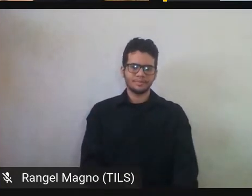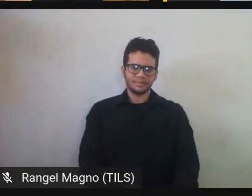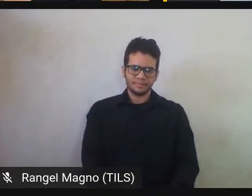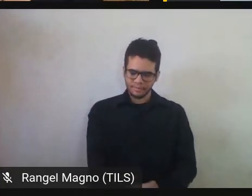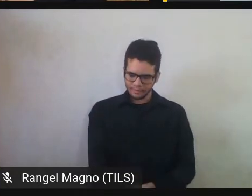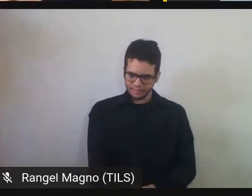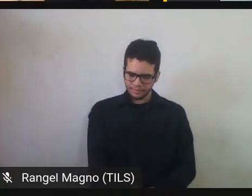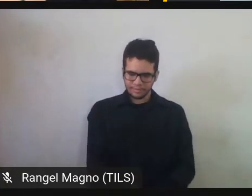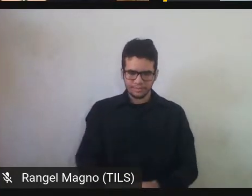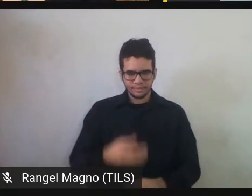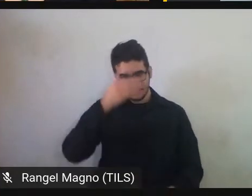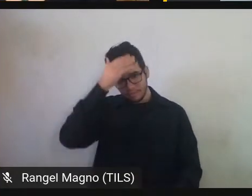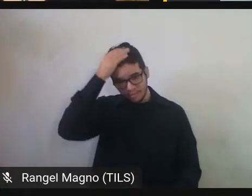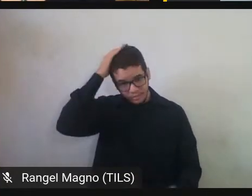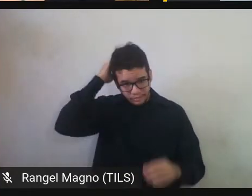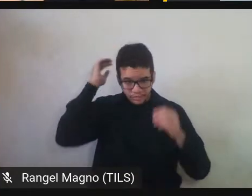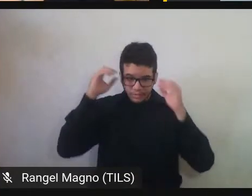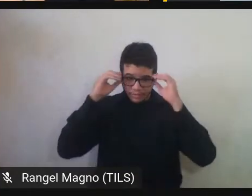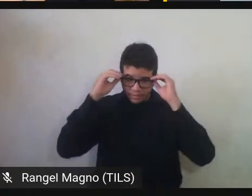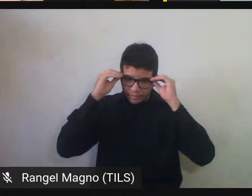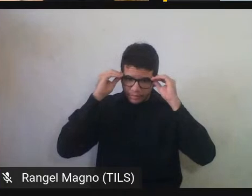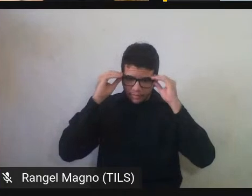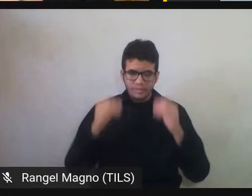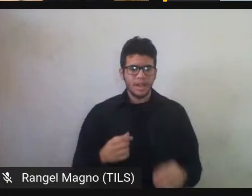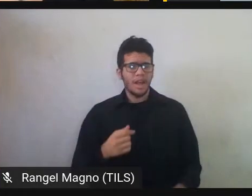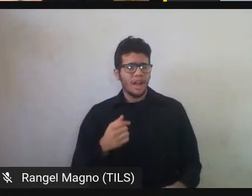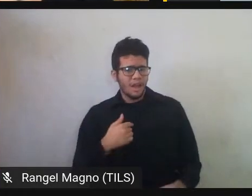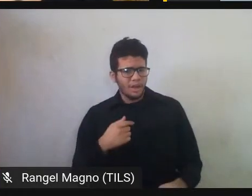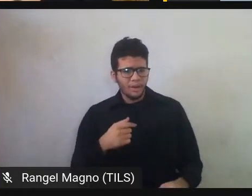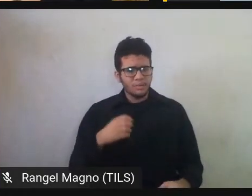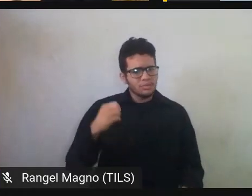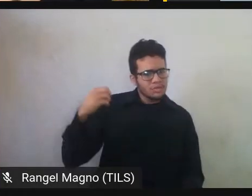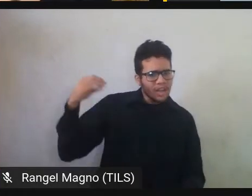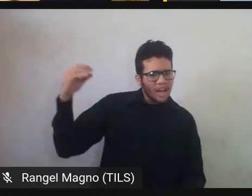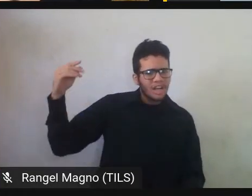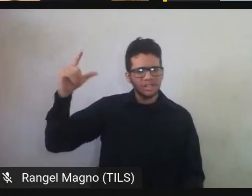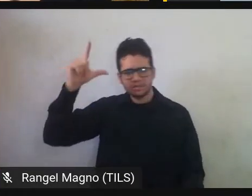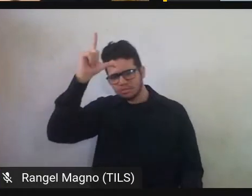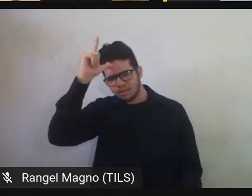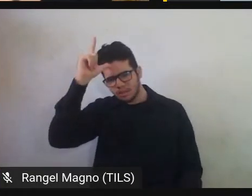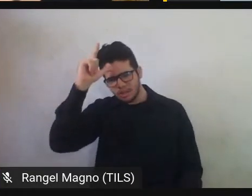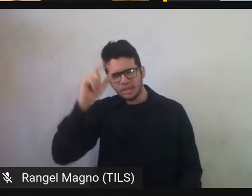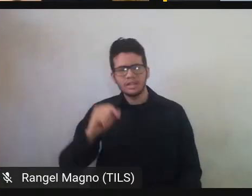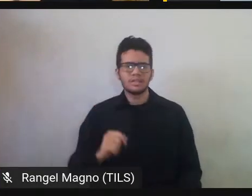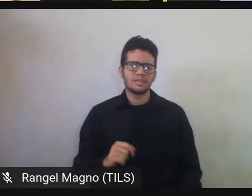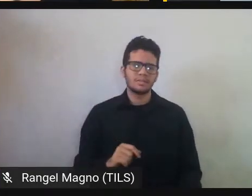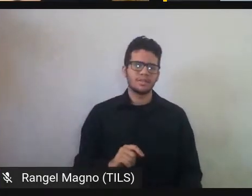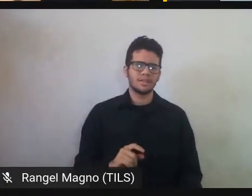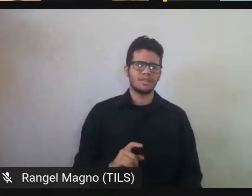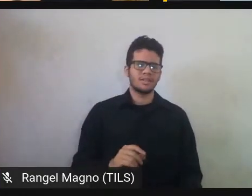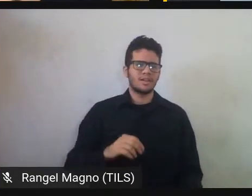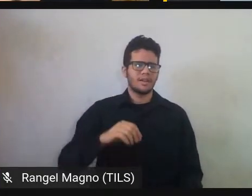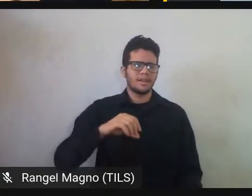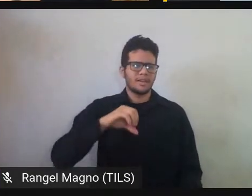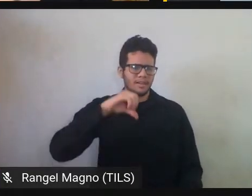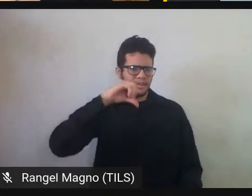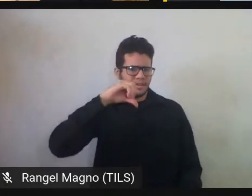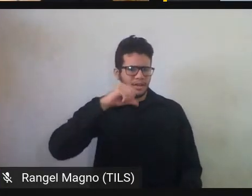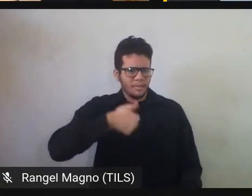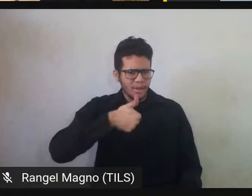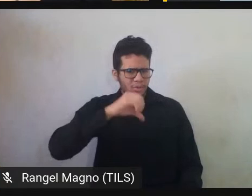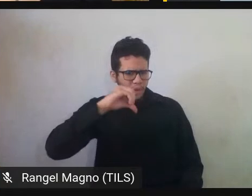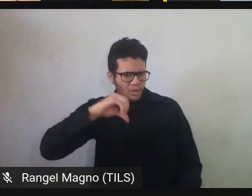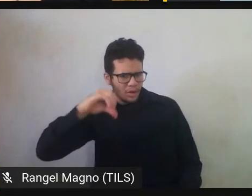eu ia dizer até Genebra porque foi o que eu fiz eu fui até Genebra em 1999 século XX ainda